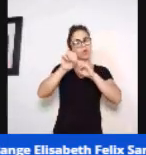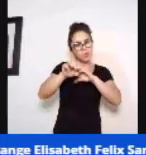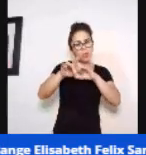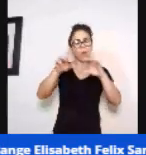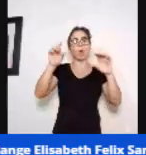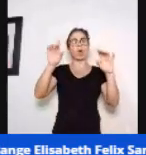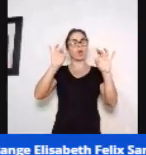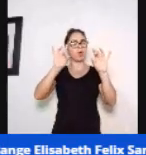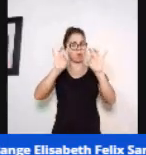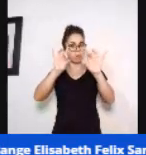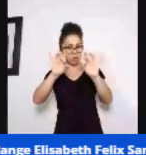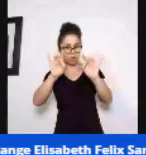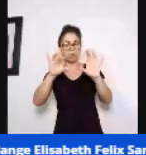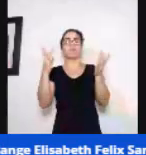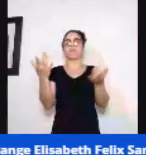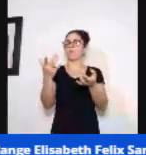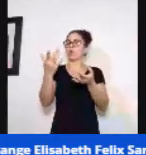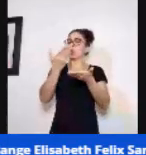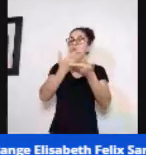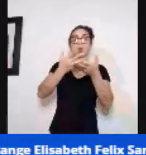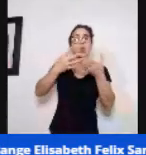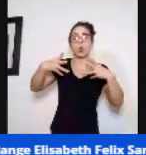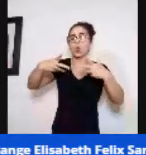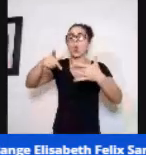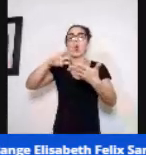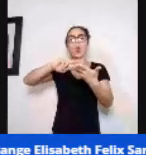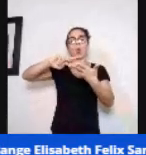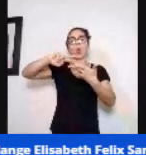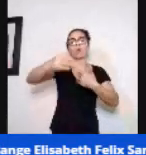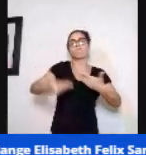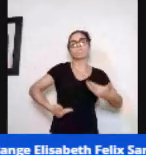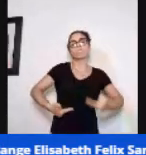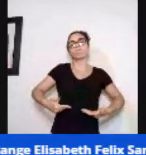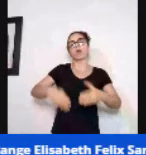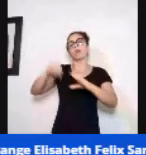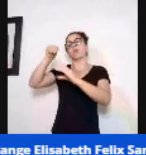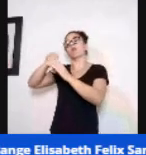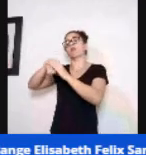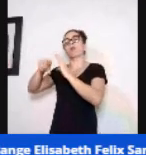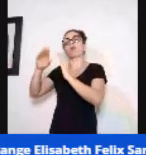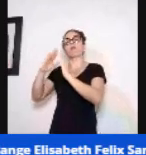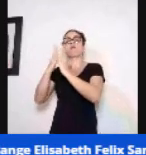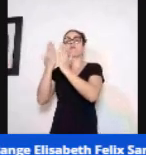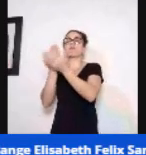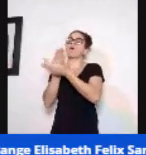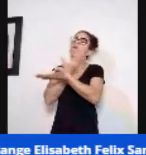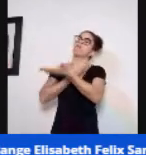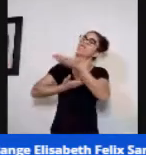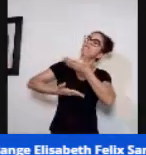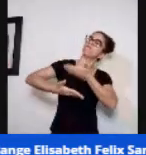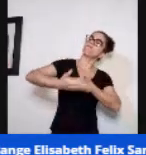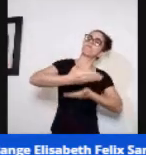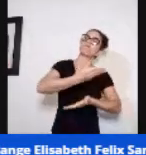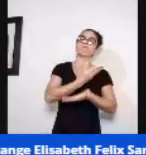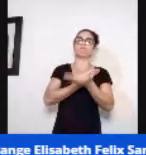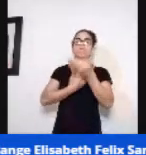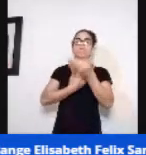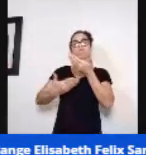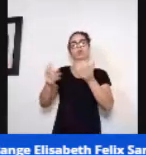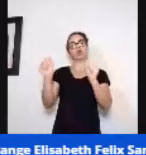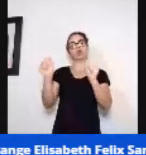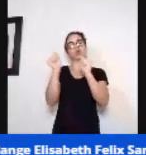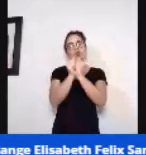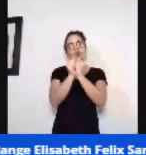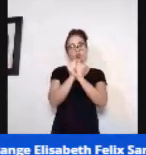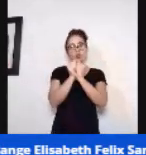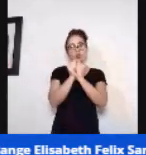momento, porque todos já estavam fragilizados diante da situação. Então, foi um momento muito importante dentro da